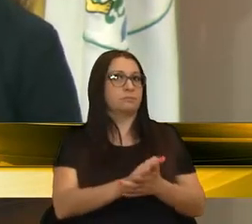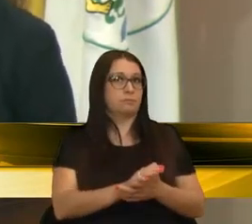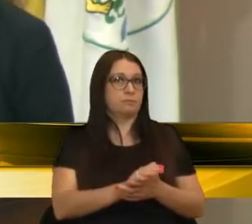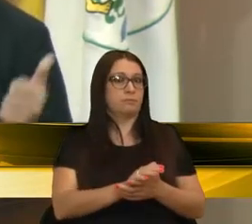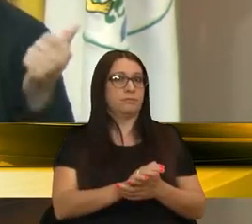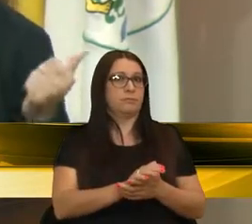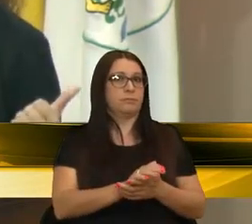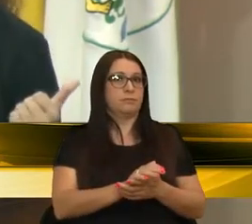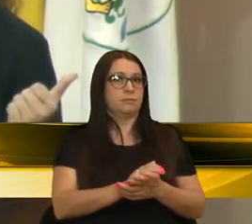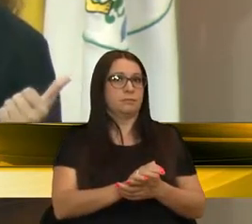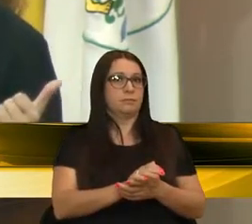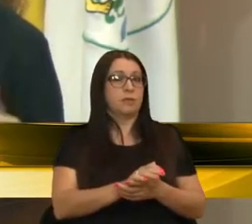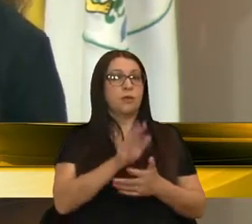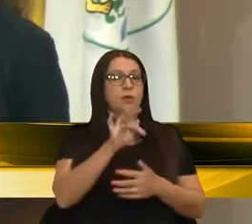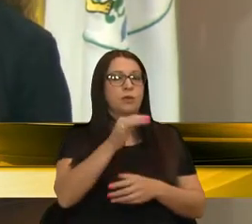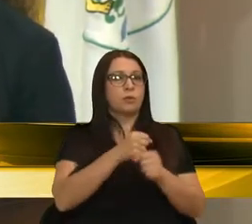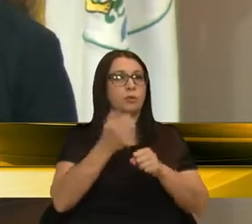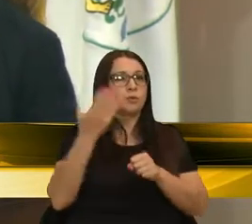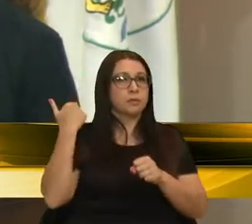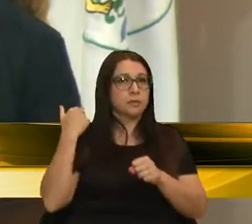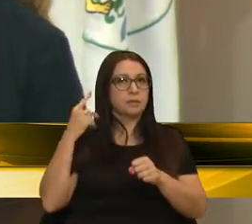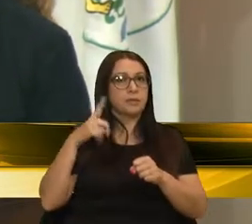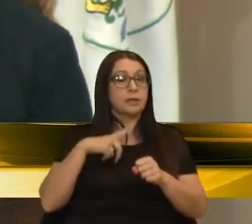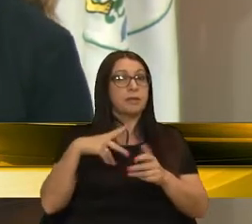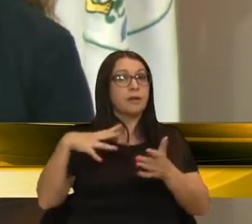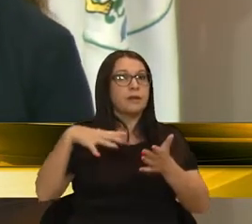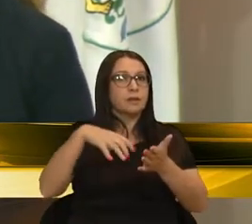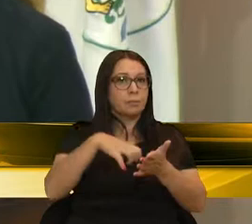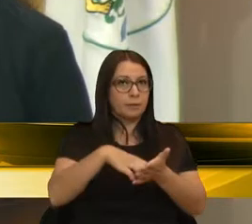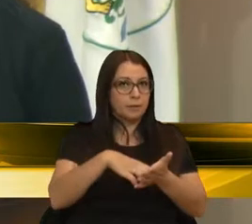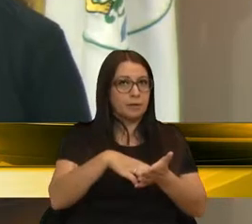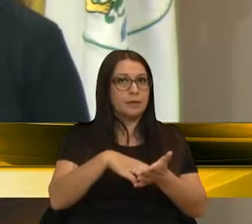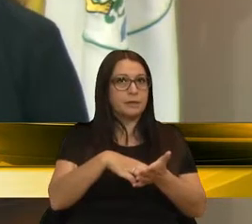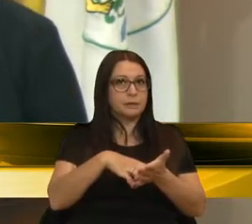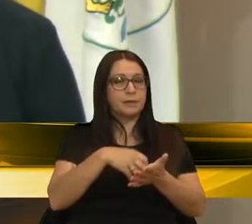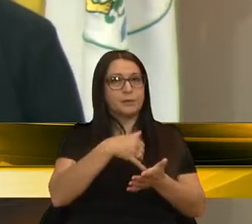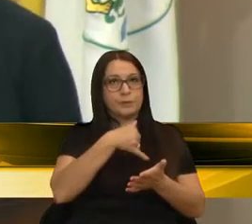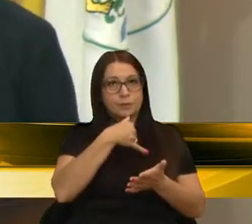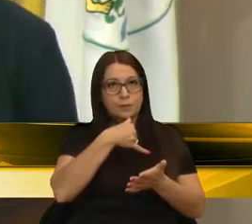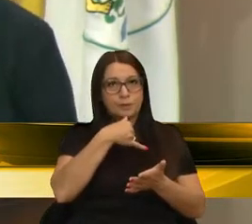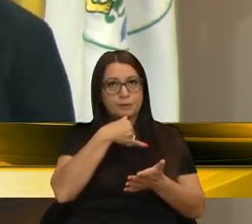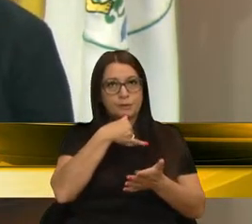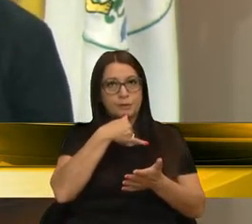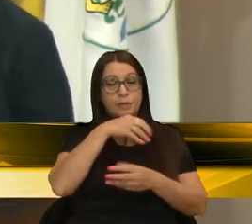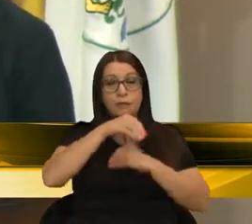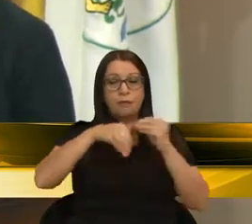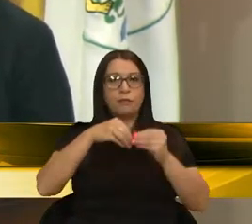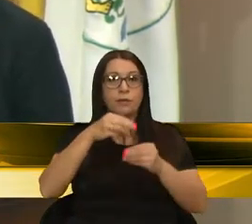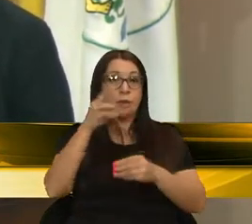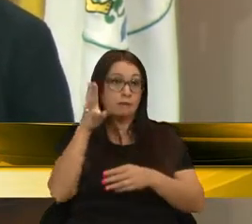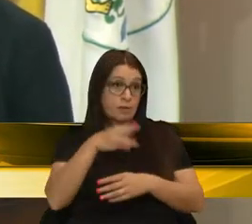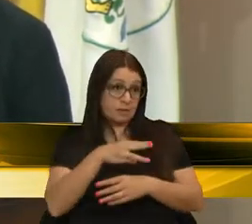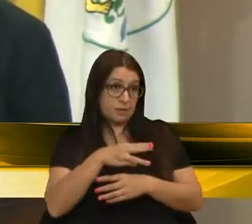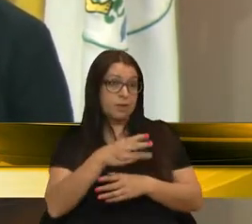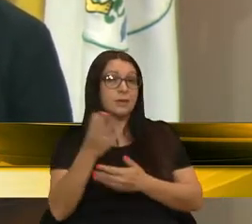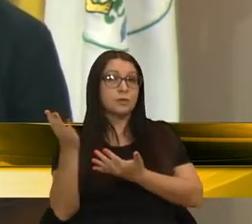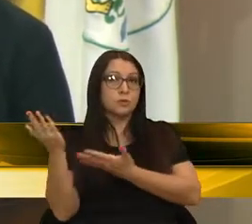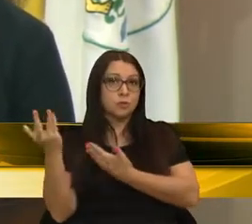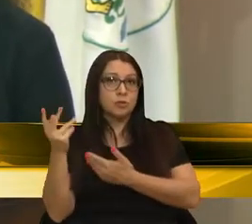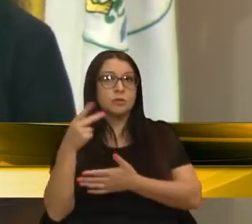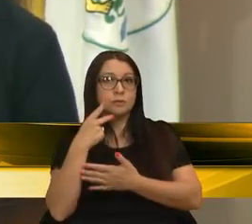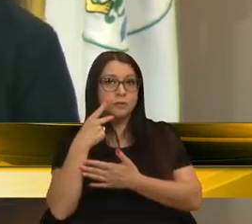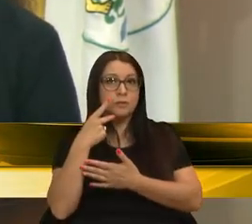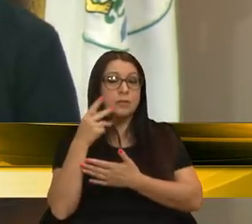ano, aliás, final do ano passado, houve aquele atropelamento, né, num caso bem triste, envolvendo a Visate e um jovem, e eu sempre digo,